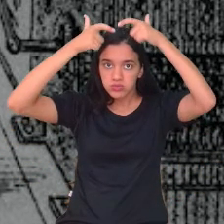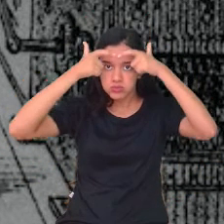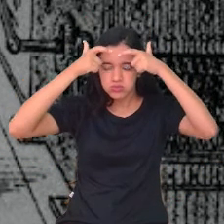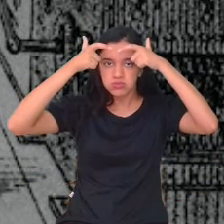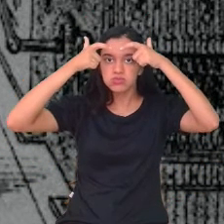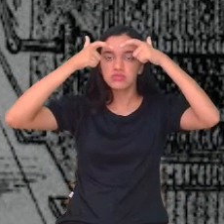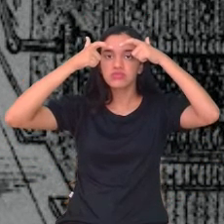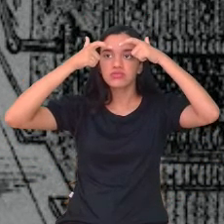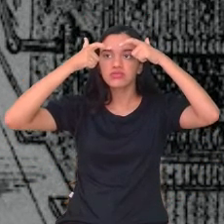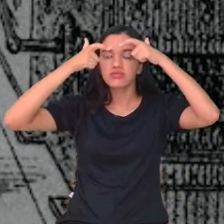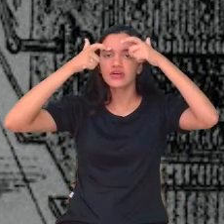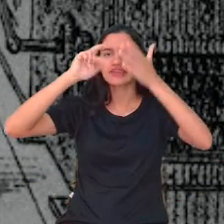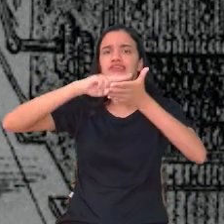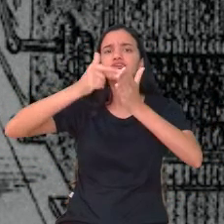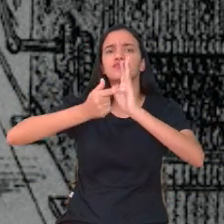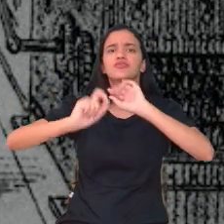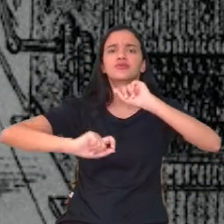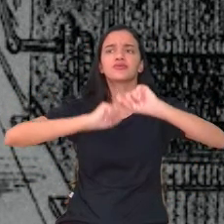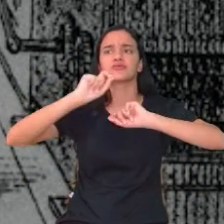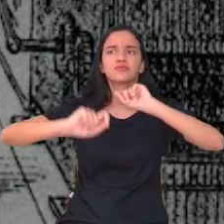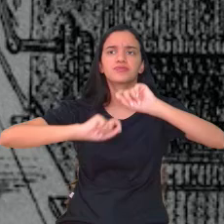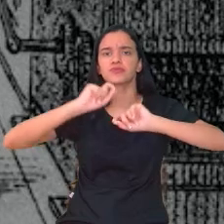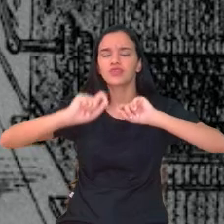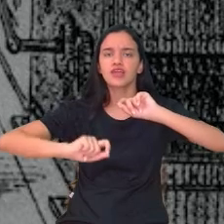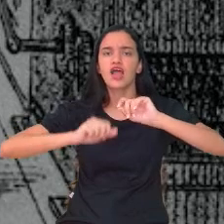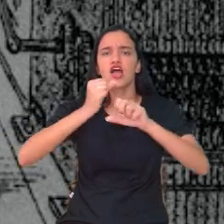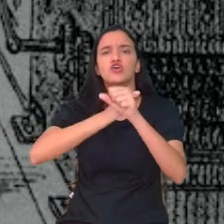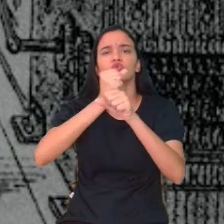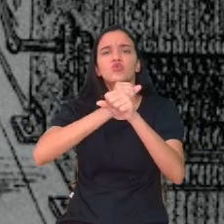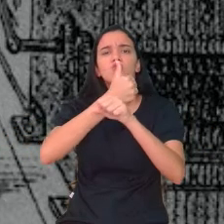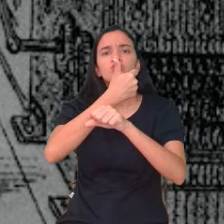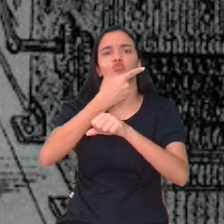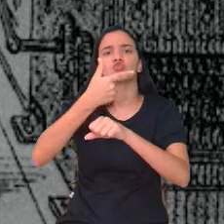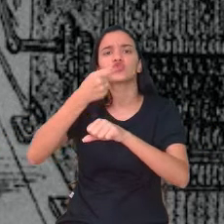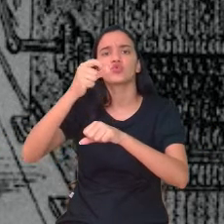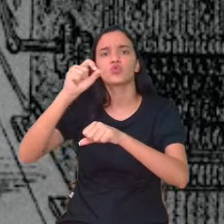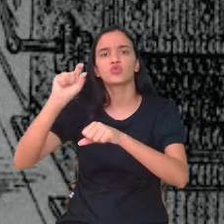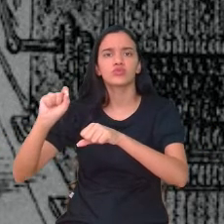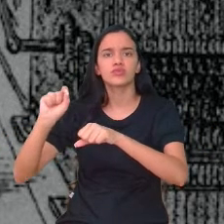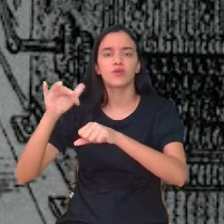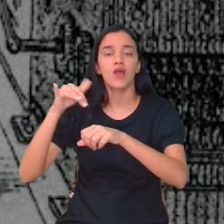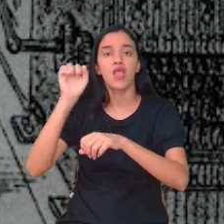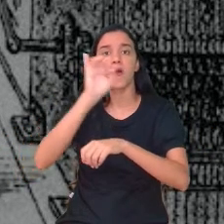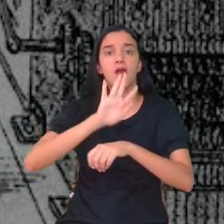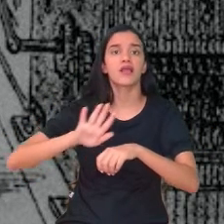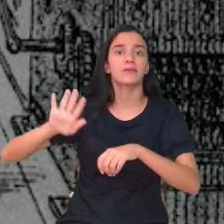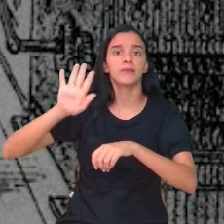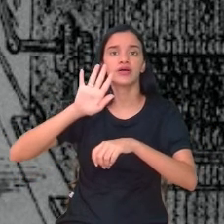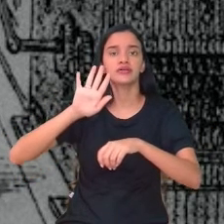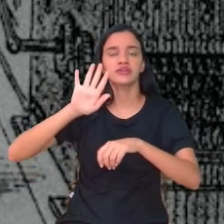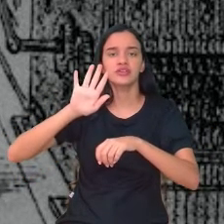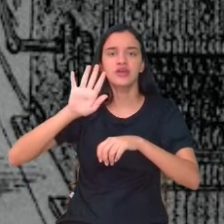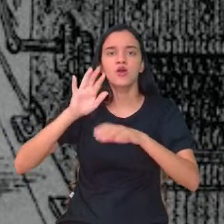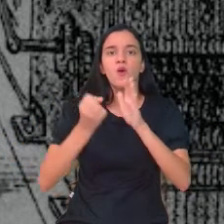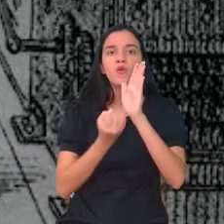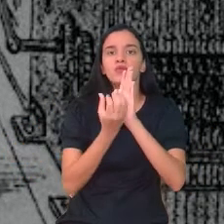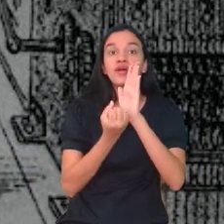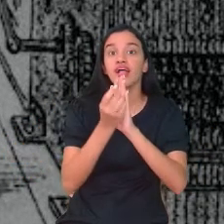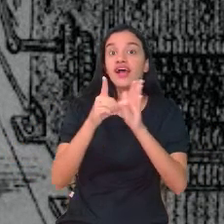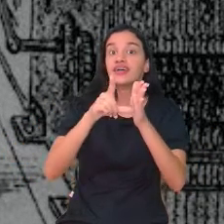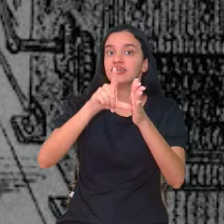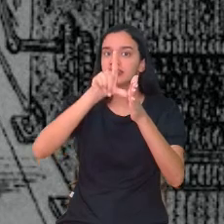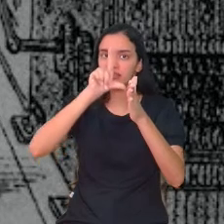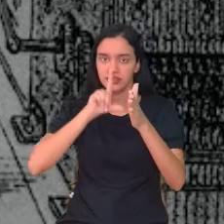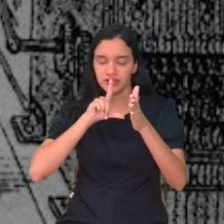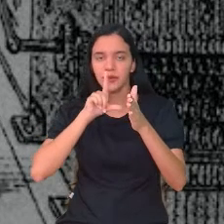algo que traduzido seria, né, no ano 2000. Então é uma imagem que foi produzida bem